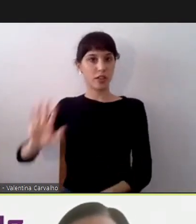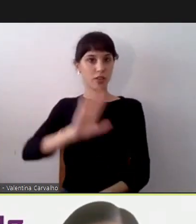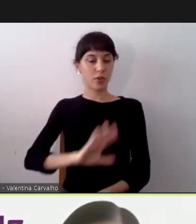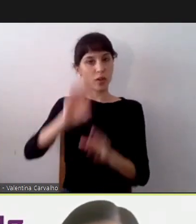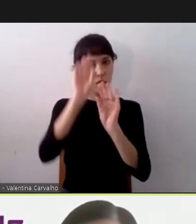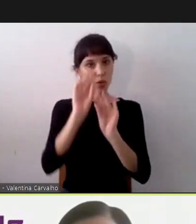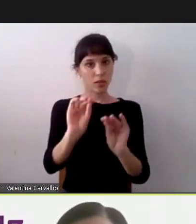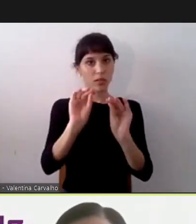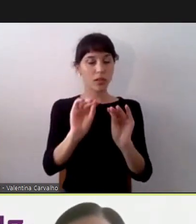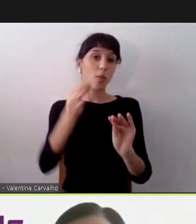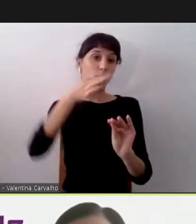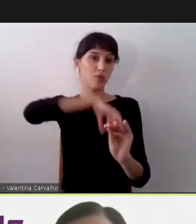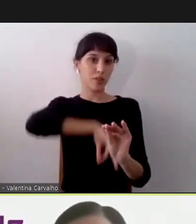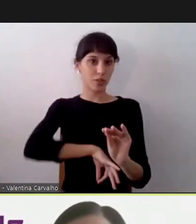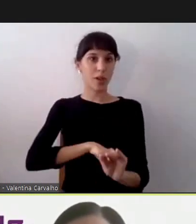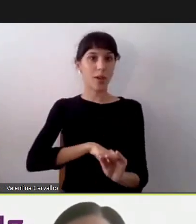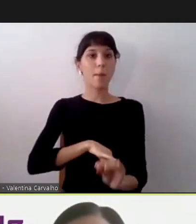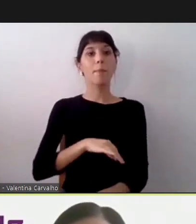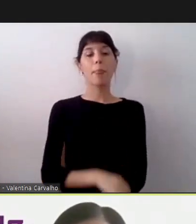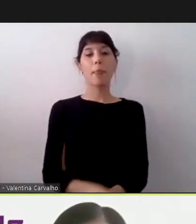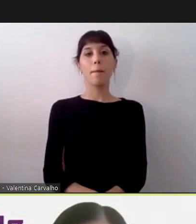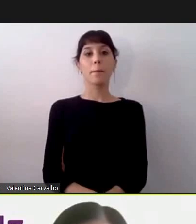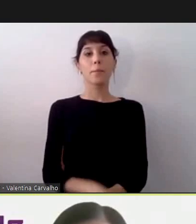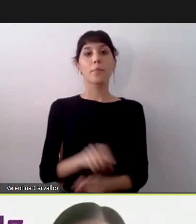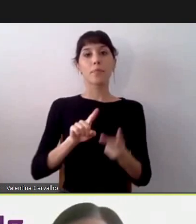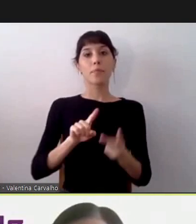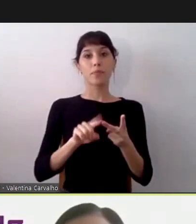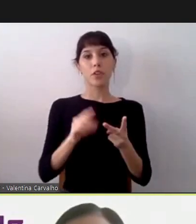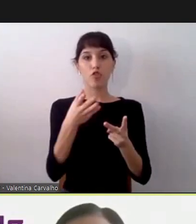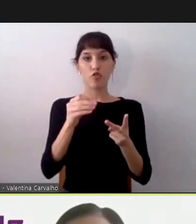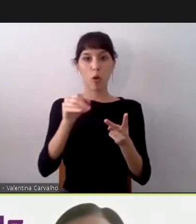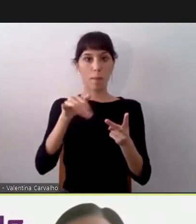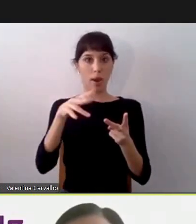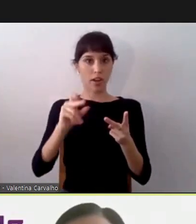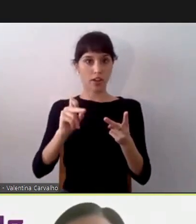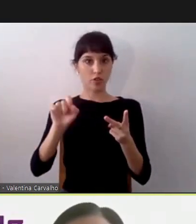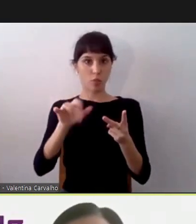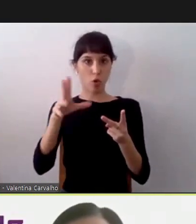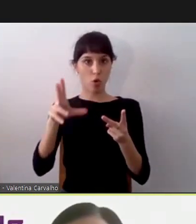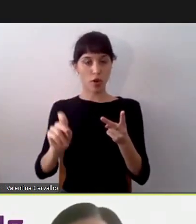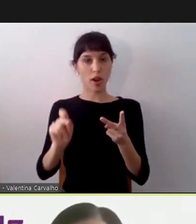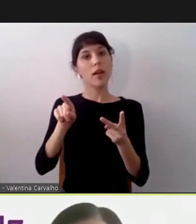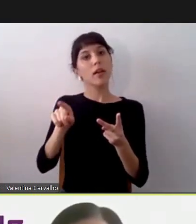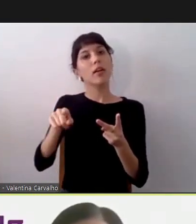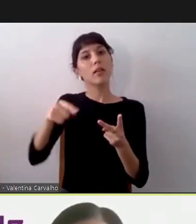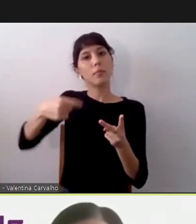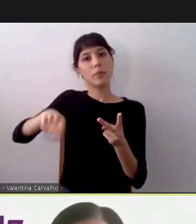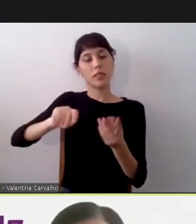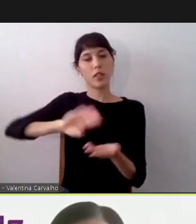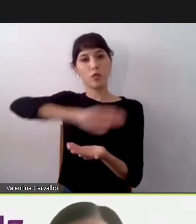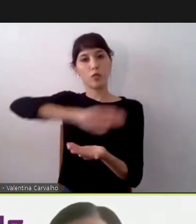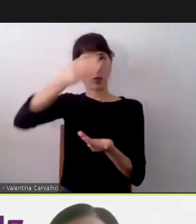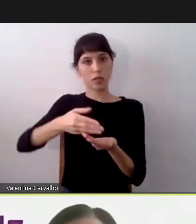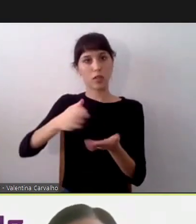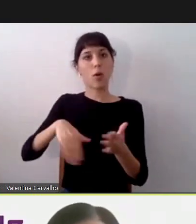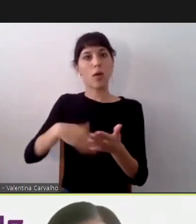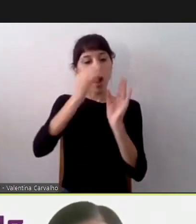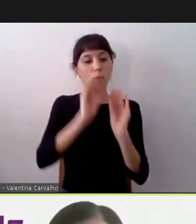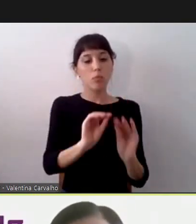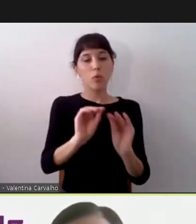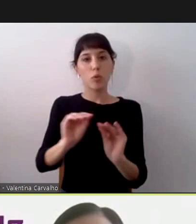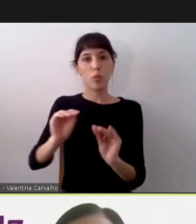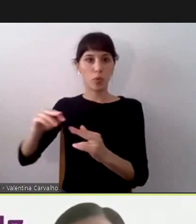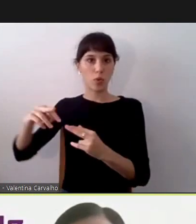Profissional, ANQEP-IP. João Paes de Moura, Presidente da Fundação para os Estudos e Formação nas Autarquias Locais, Fundação